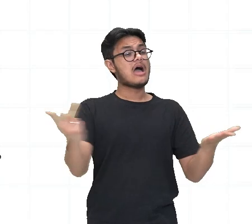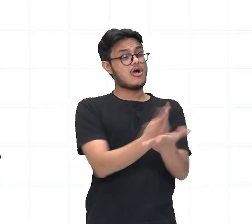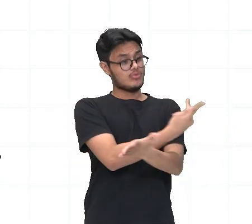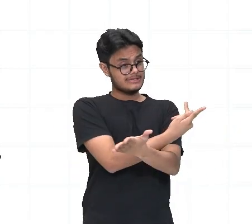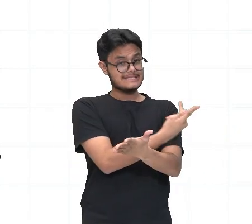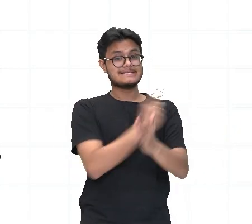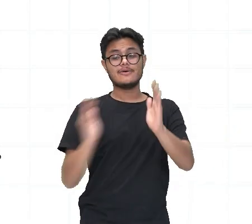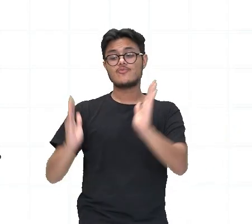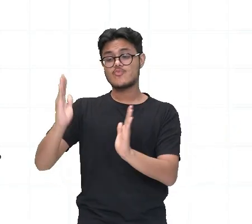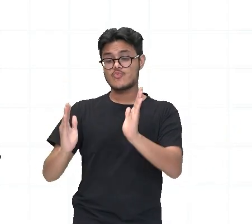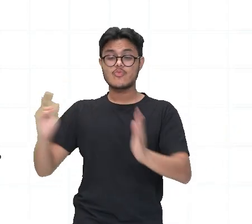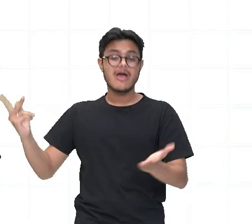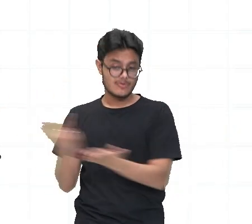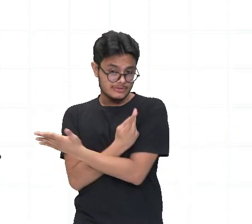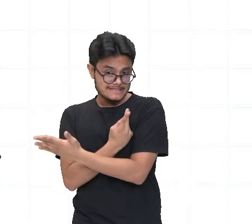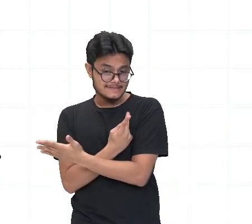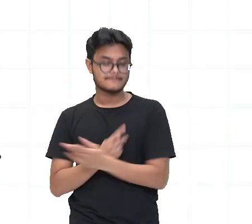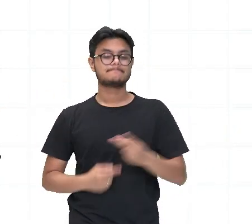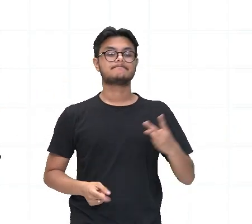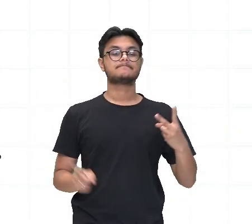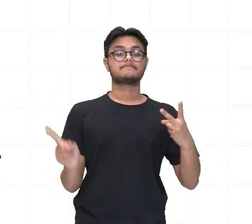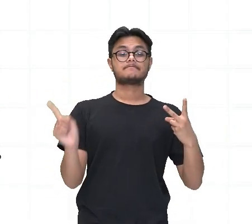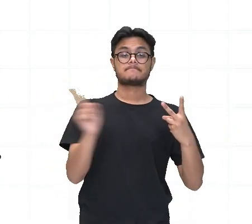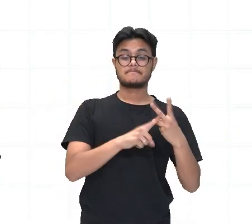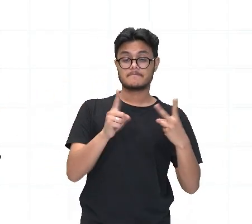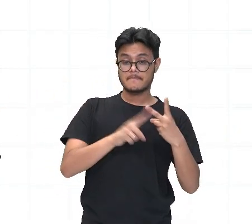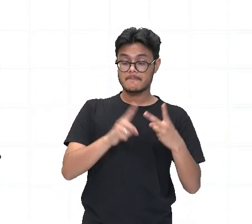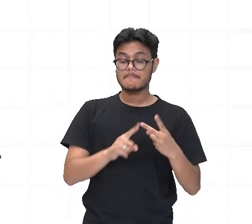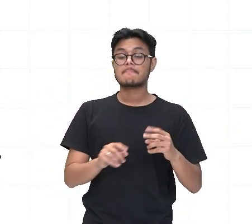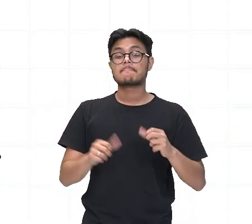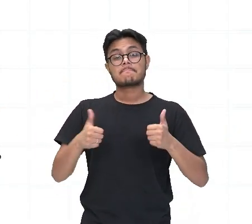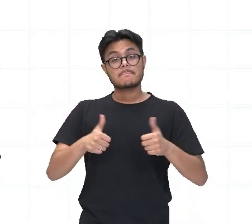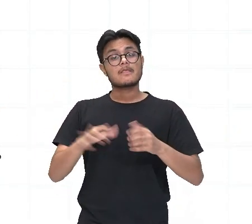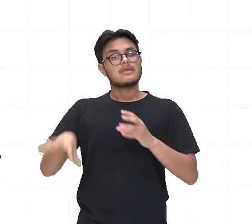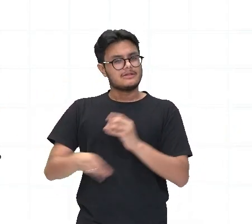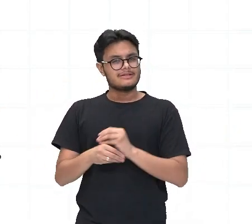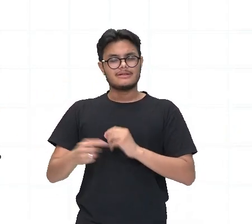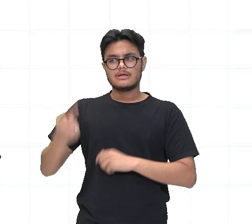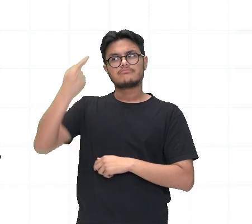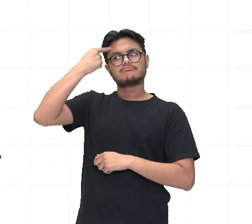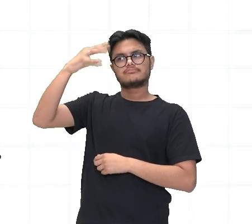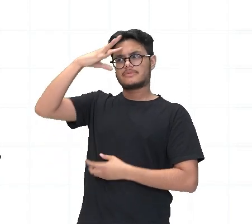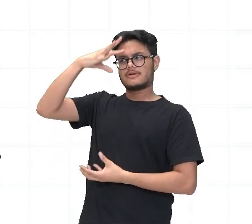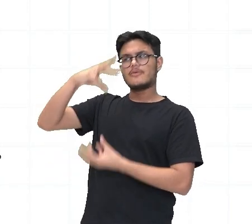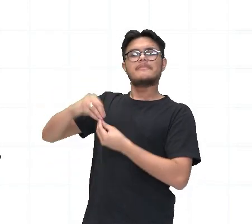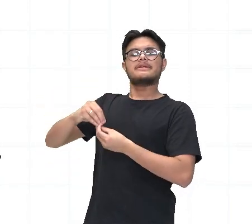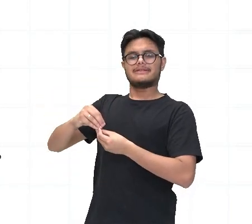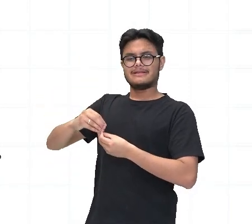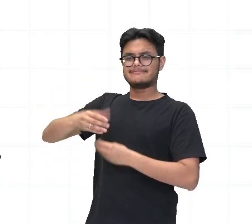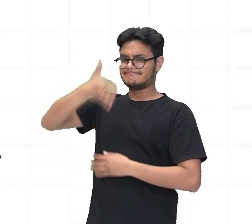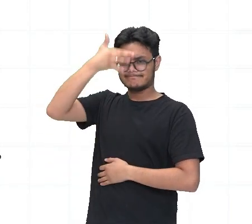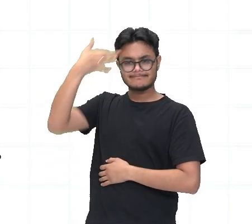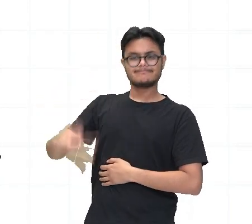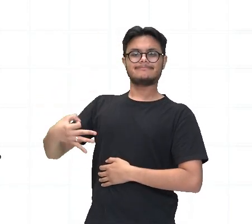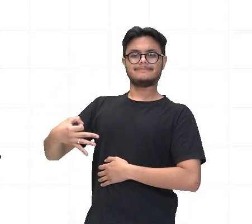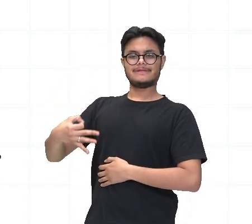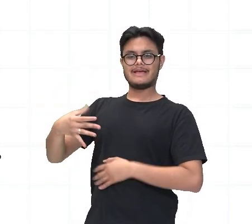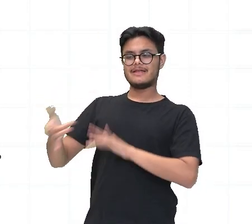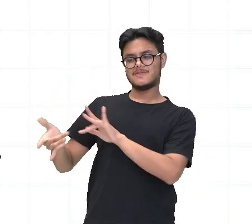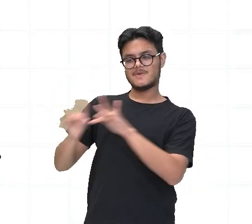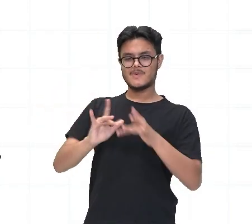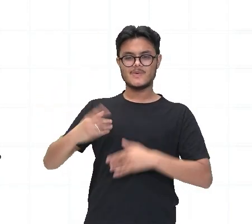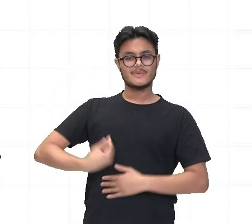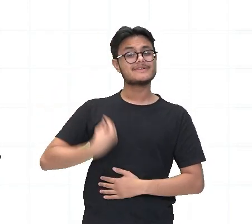dessa coesão sequencial, que vai sendo inserida justamente para que nós possamos compreender como as